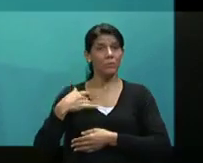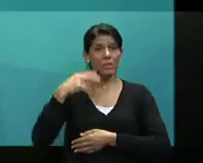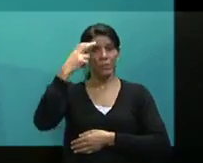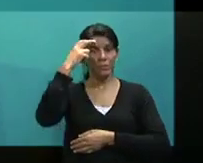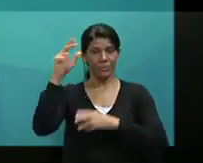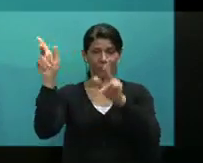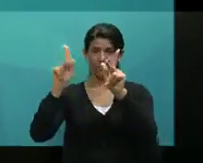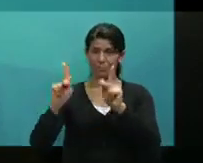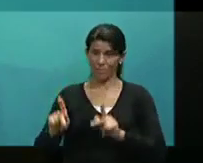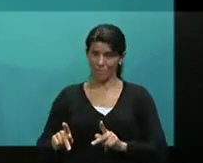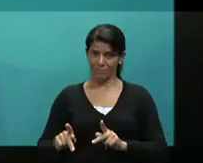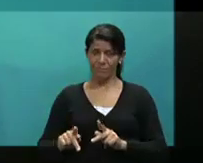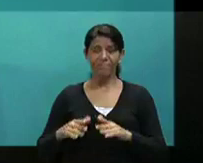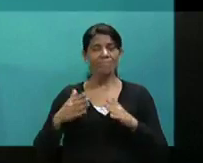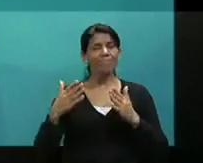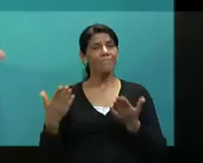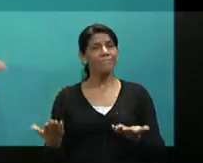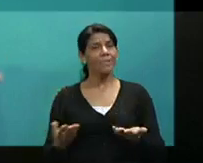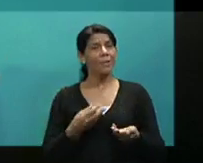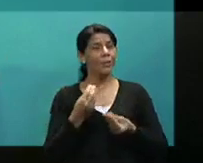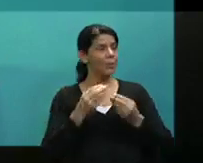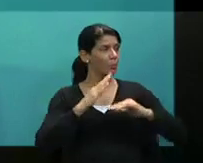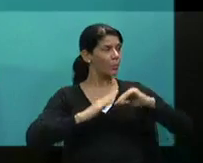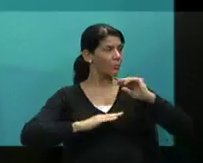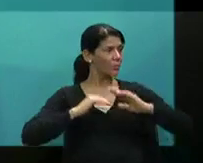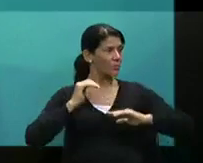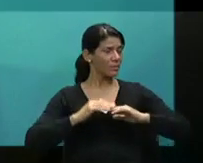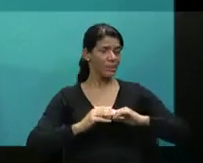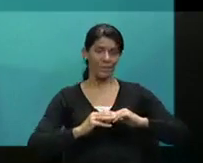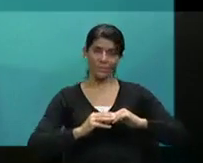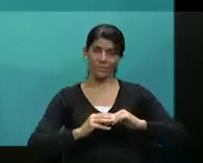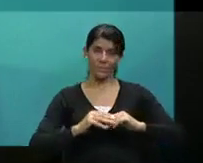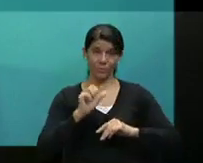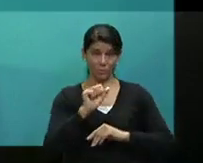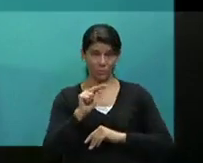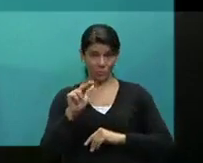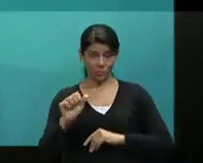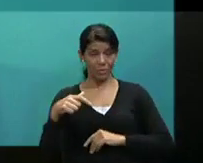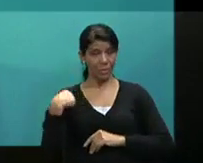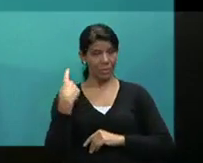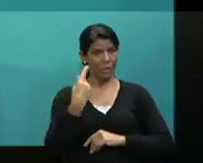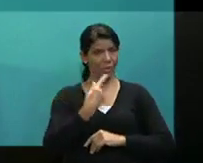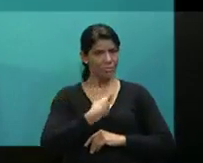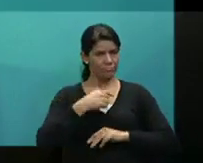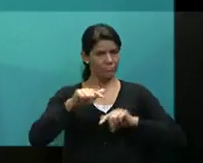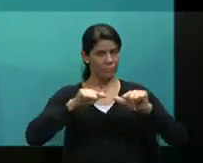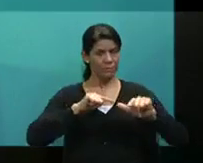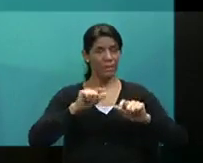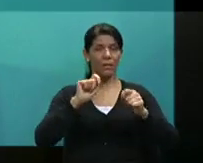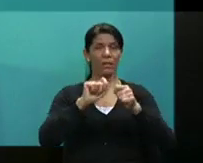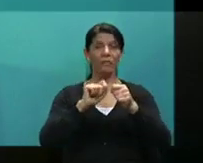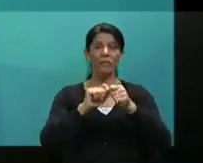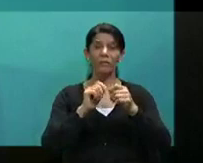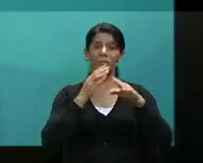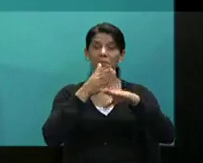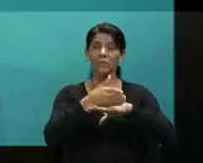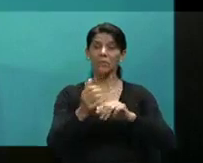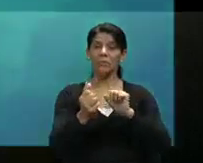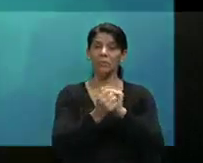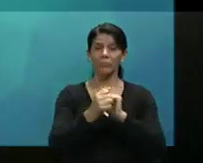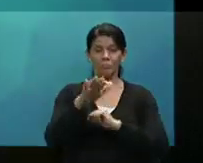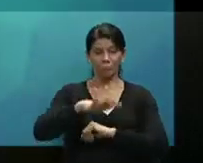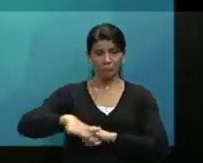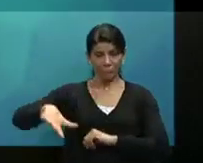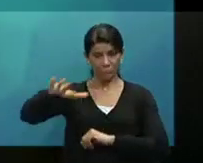de paz. Afinal, como profissionais do Sistema Único de Saúde, nossa atuação se dará diretamente junto ao